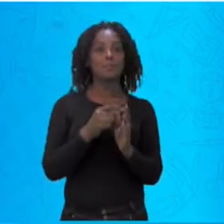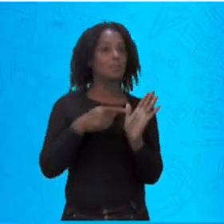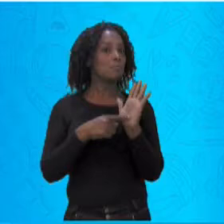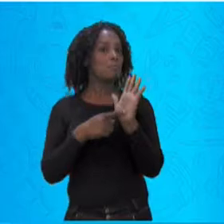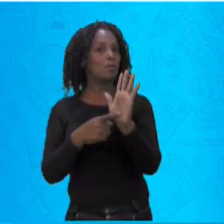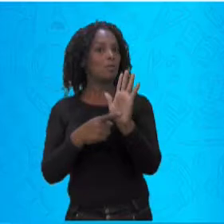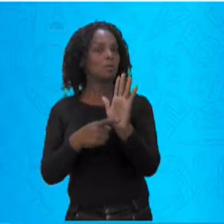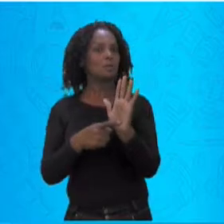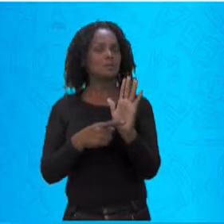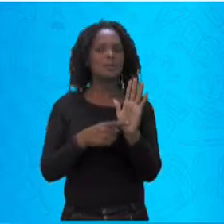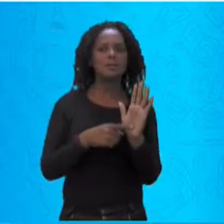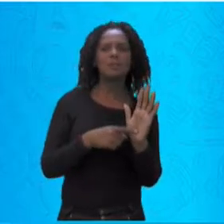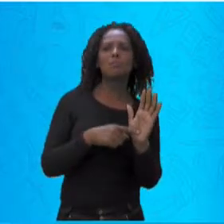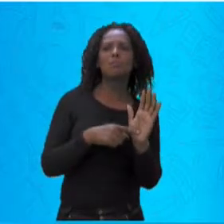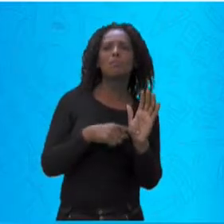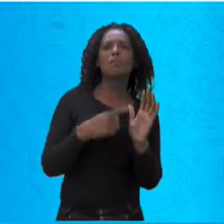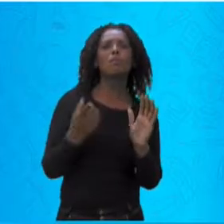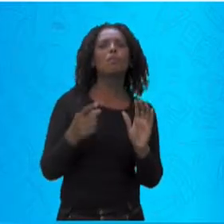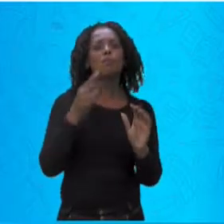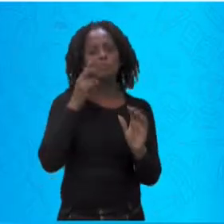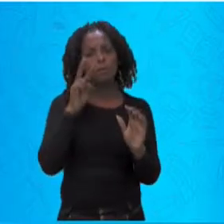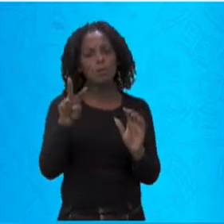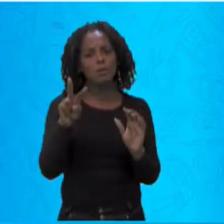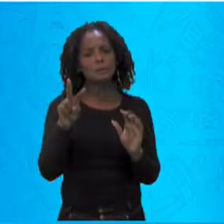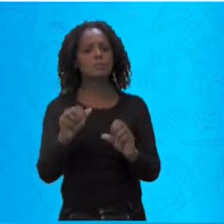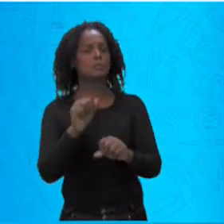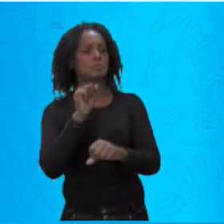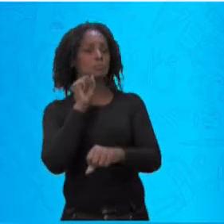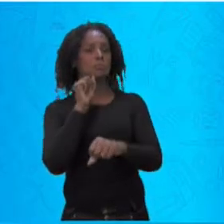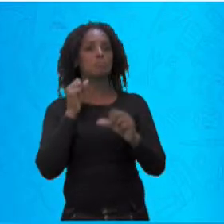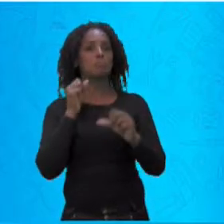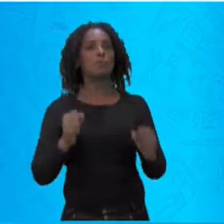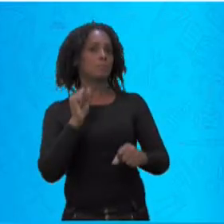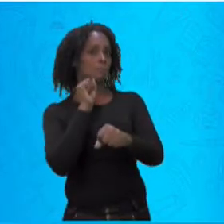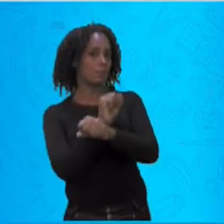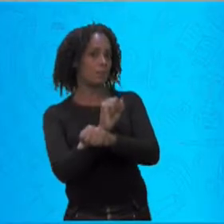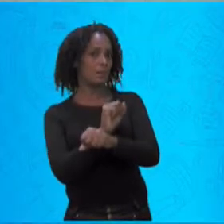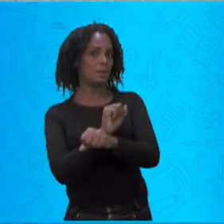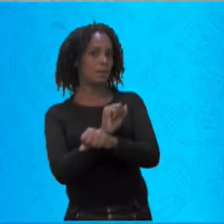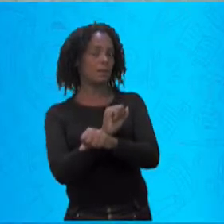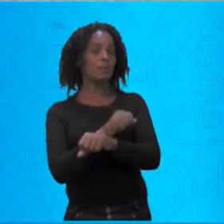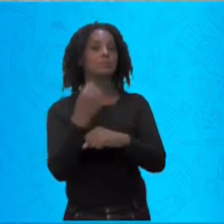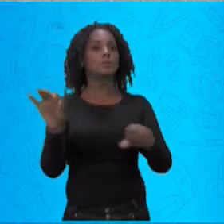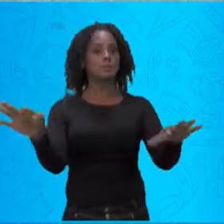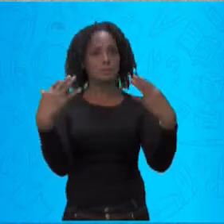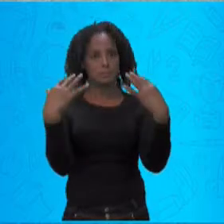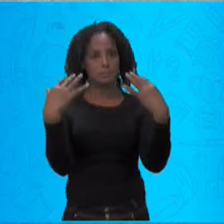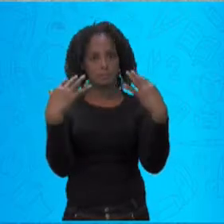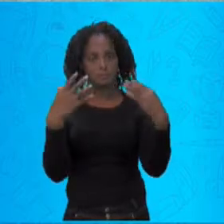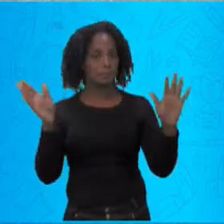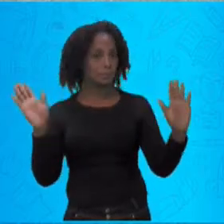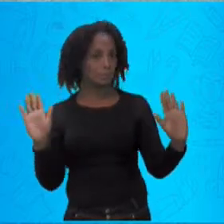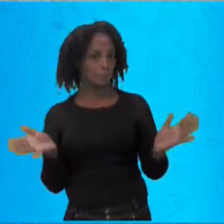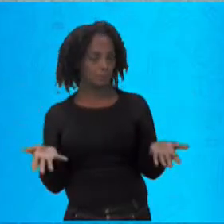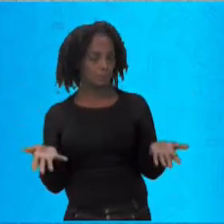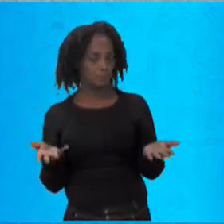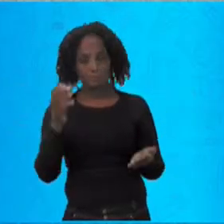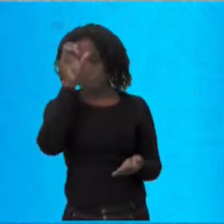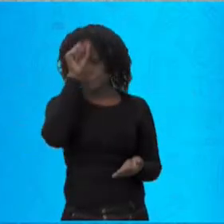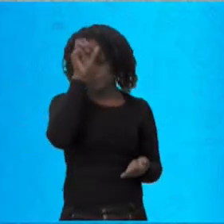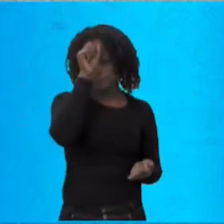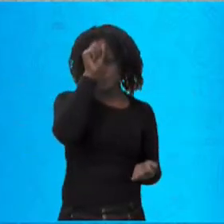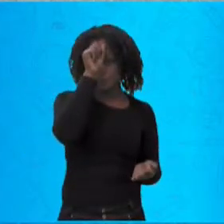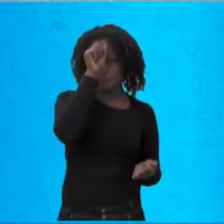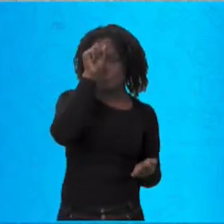apontam onde deve haver pausa ou o que chama a atenção. Hoje, nós vamos